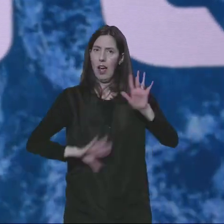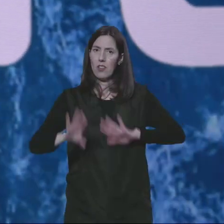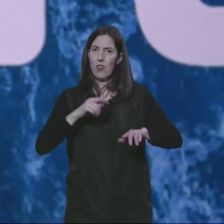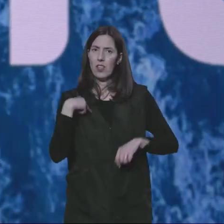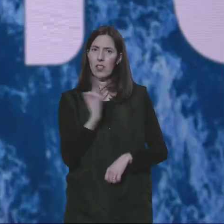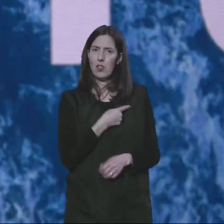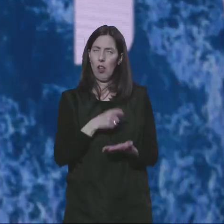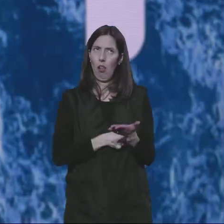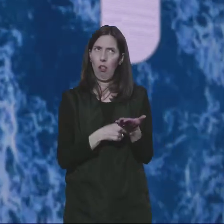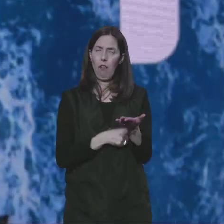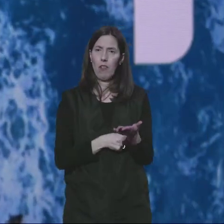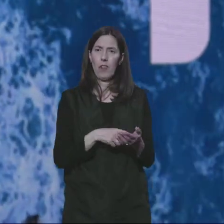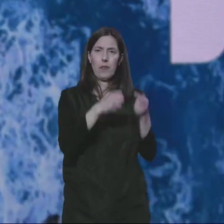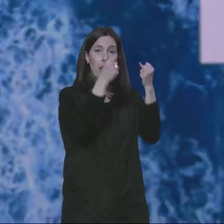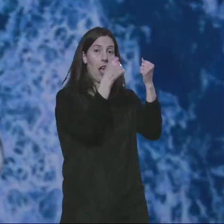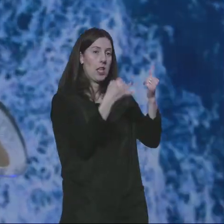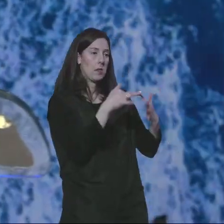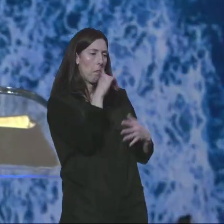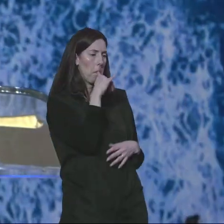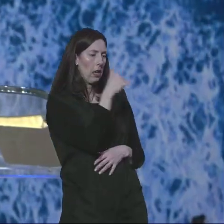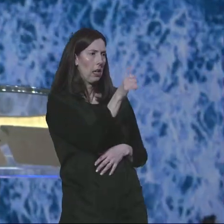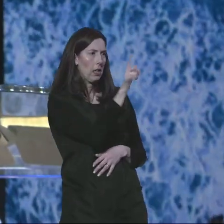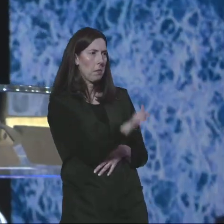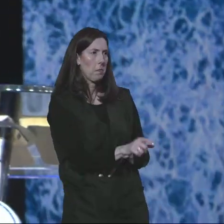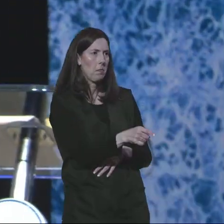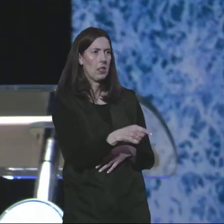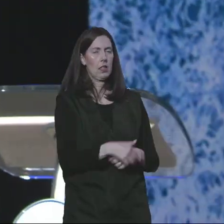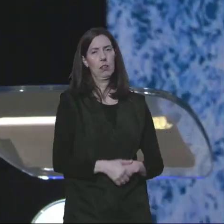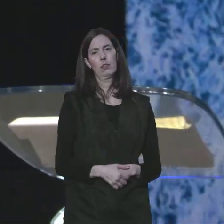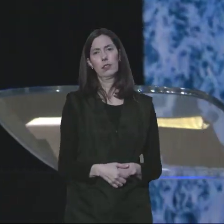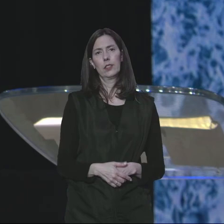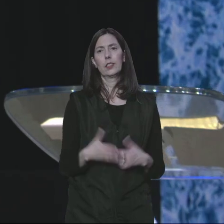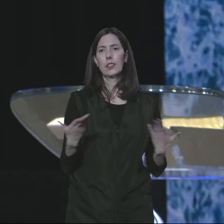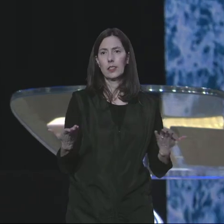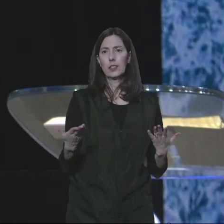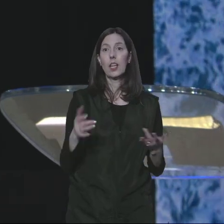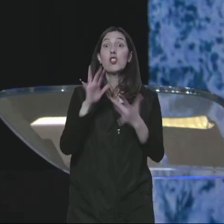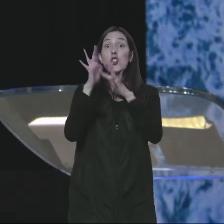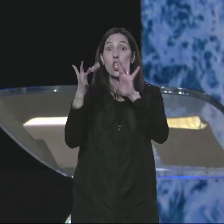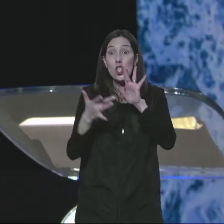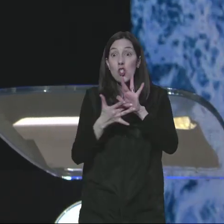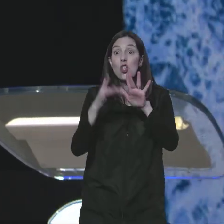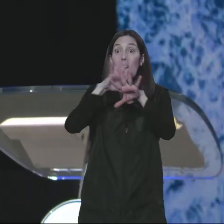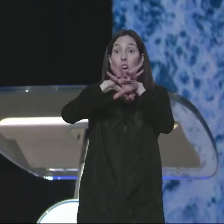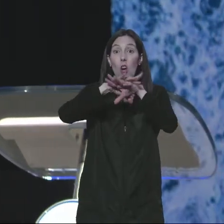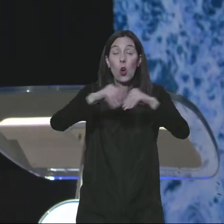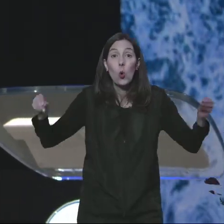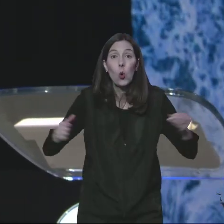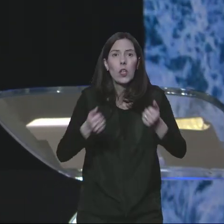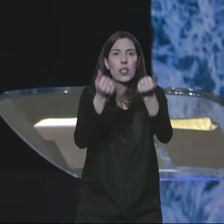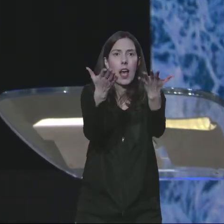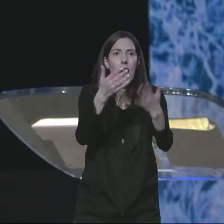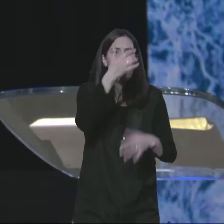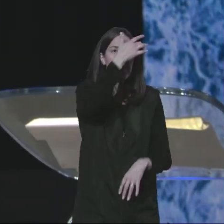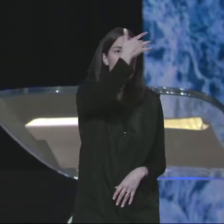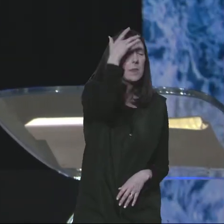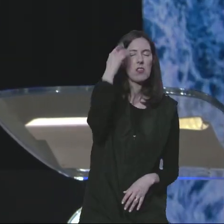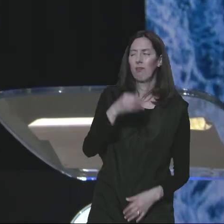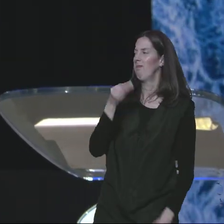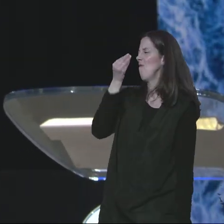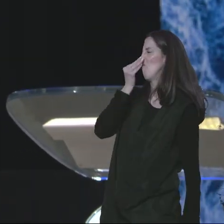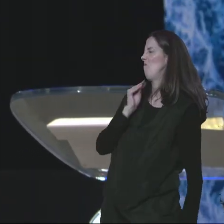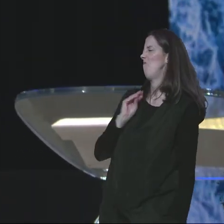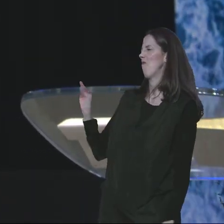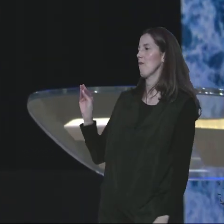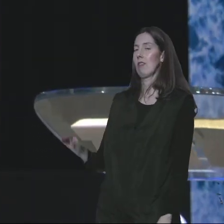imagina Jesus trazendo a cura para a vida do homem e as pessoas rejeitando Ele, mas não apenas